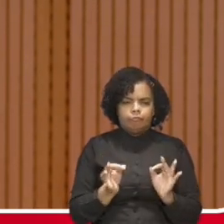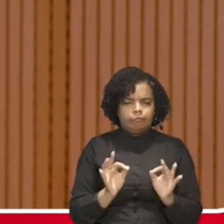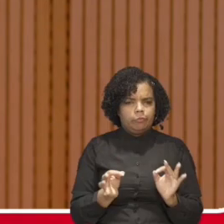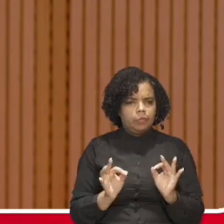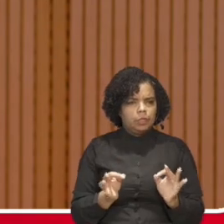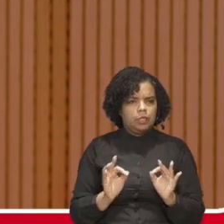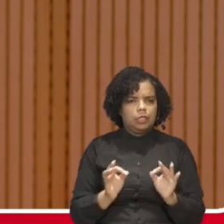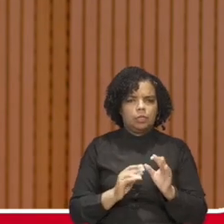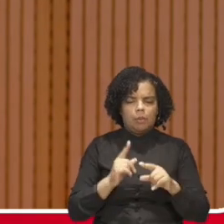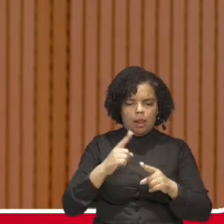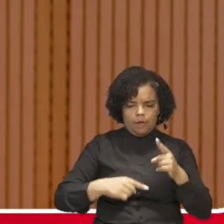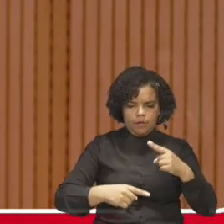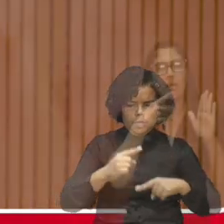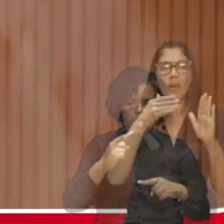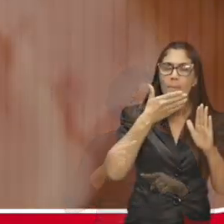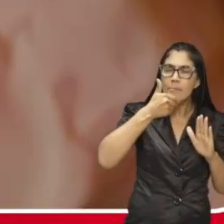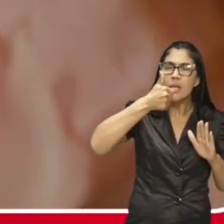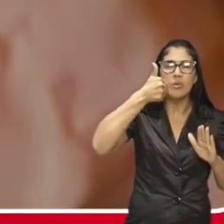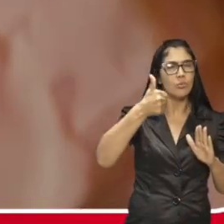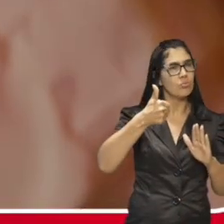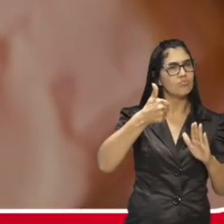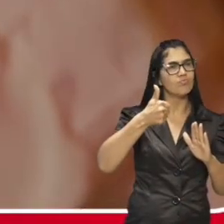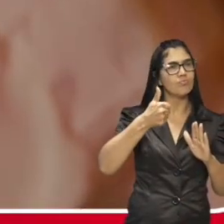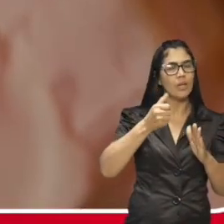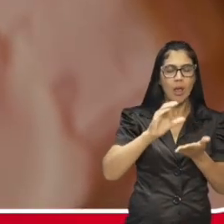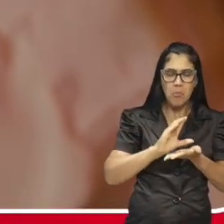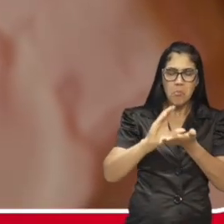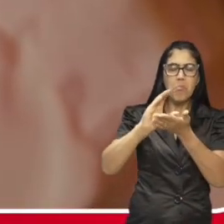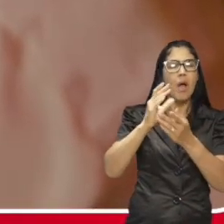uma alavancagem aí do seu patrimônio.